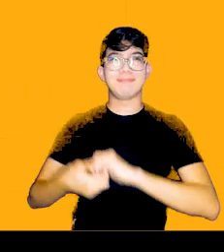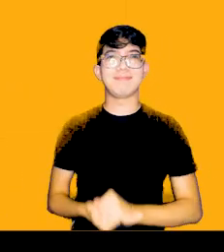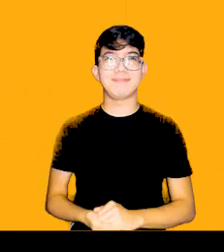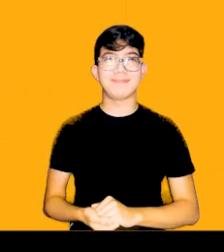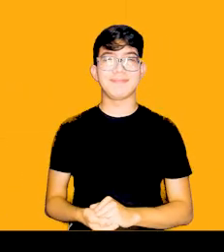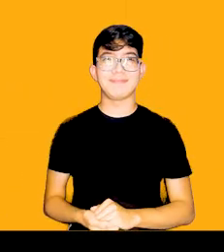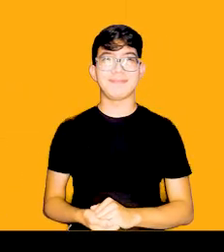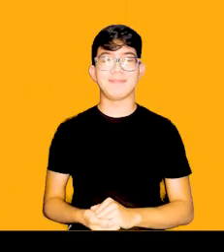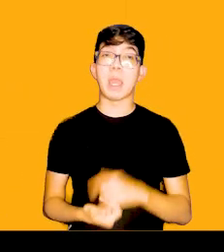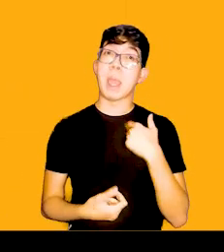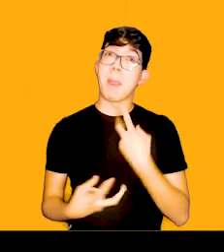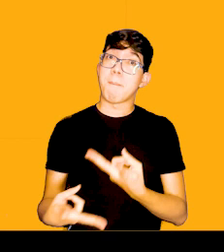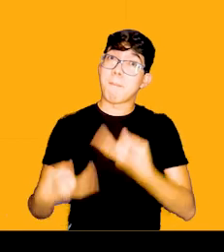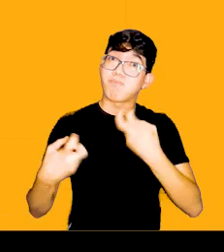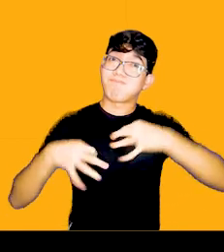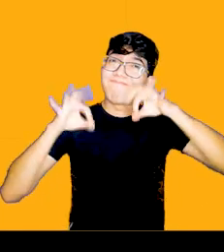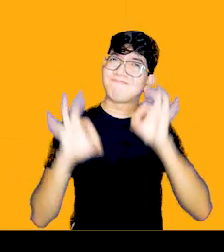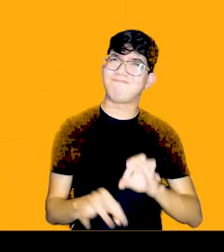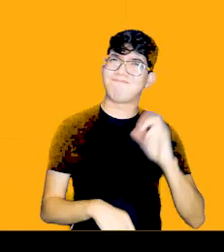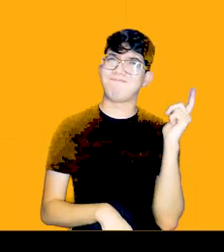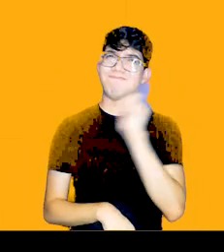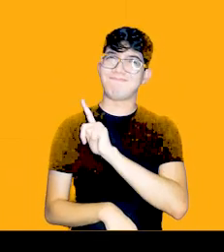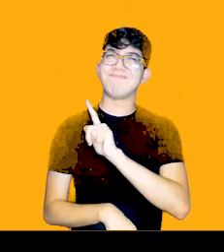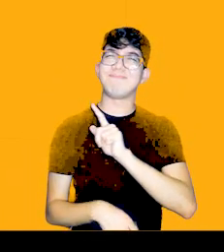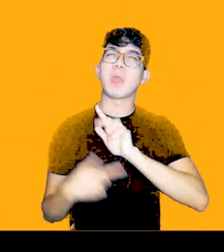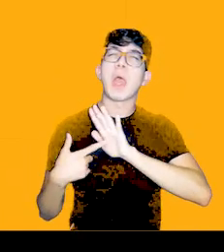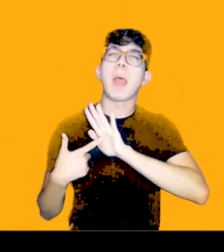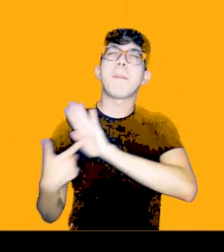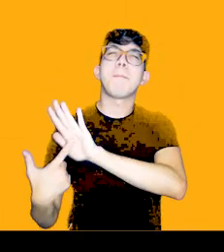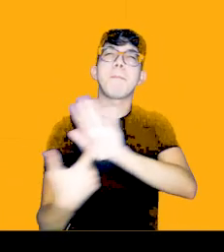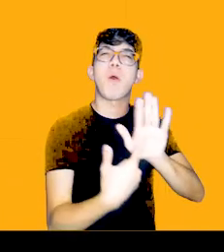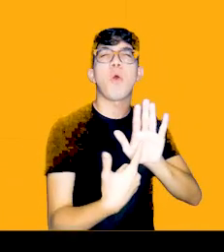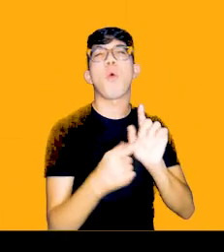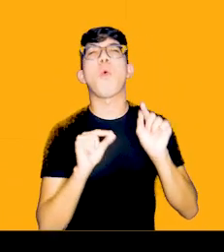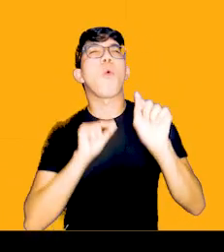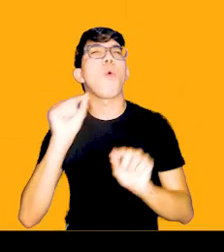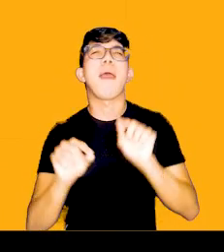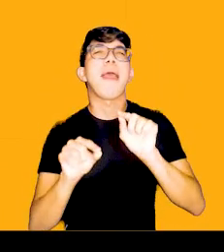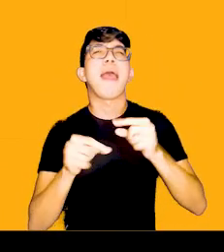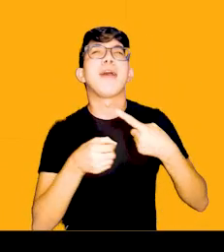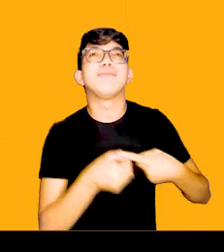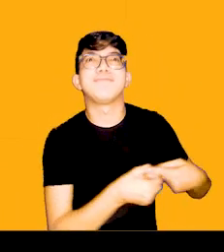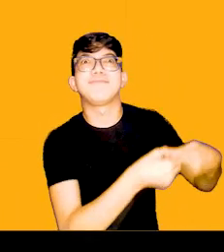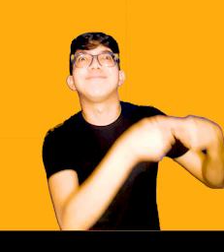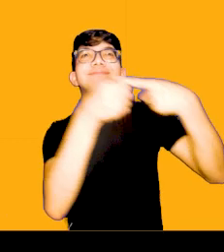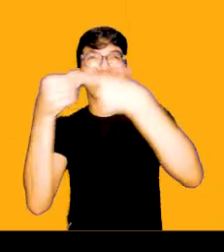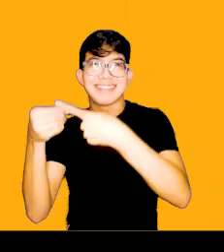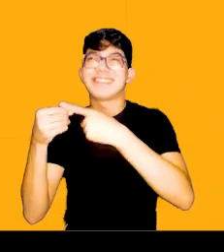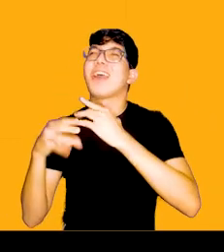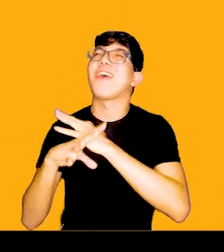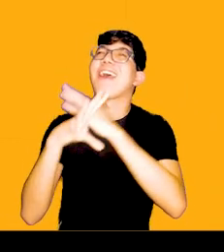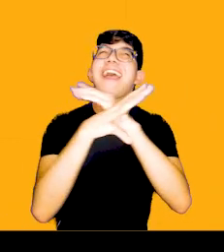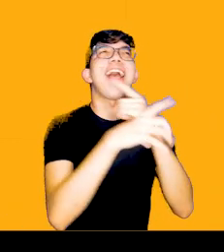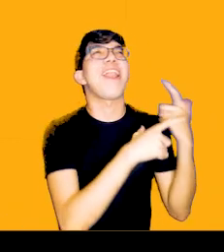rio ou de um sorriso. Mais do que apontar certezas do caminho, Celso nos convida a olhar com gentileza para